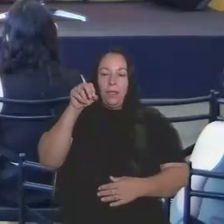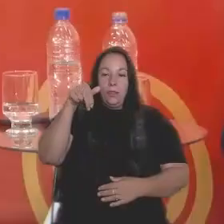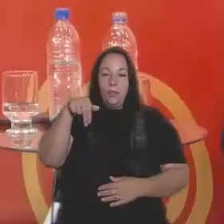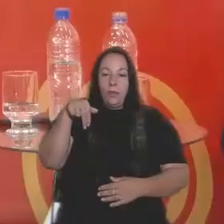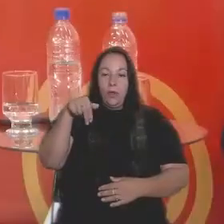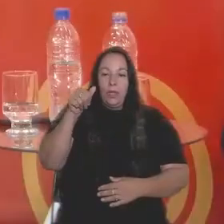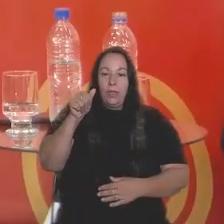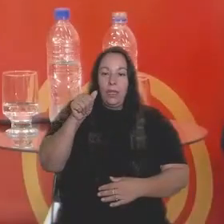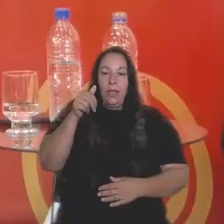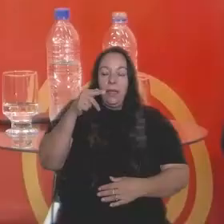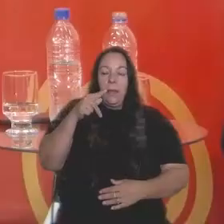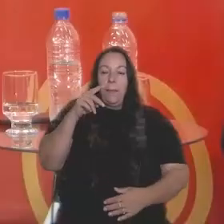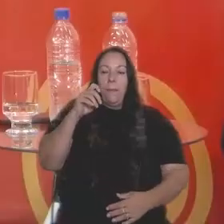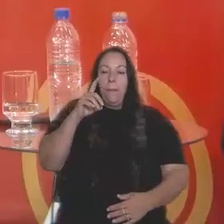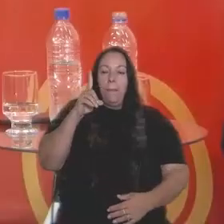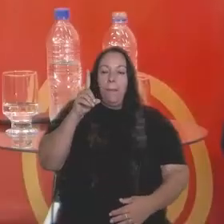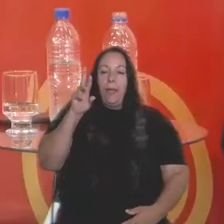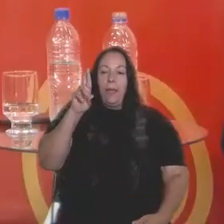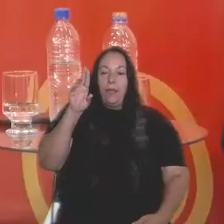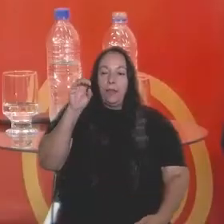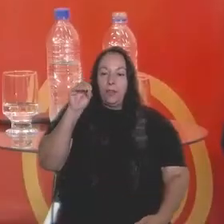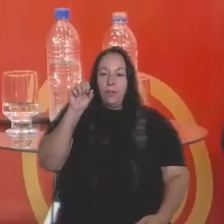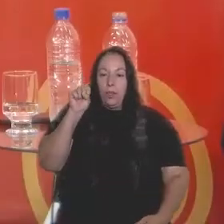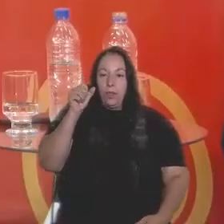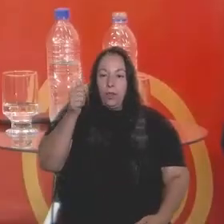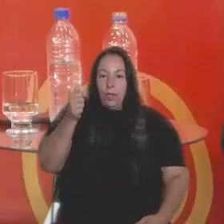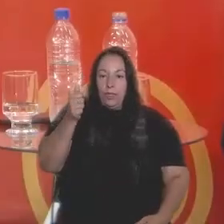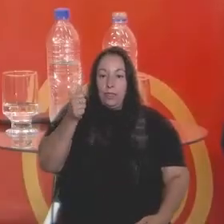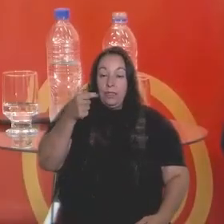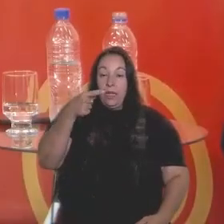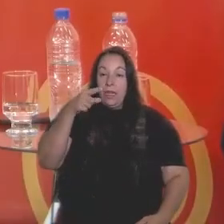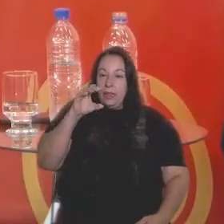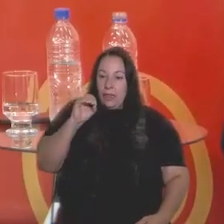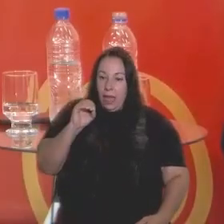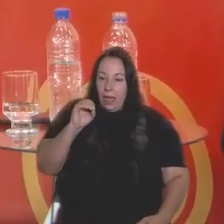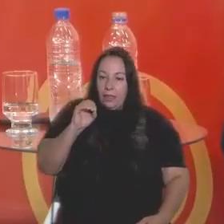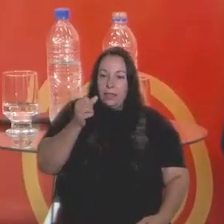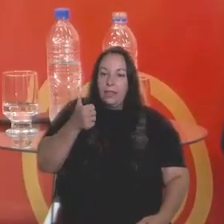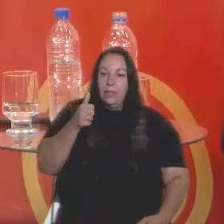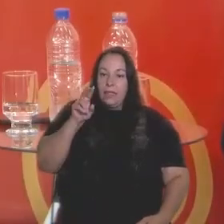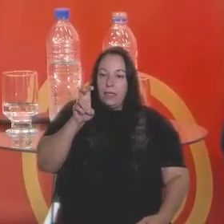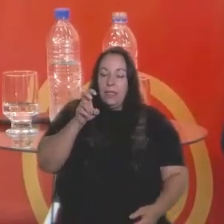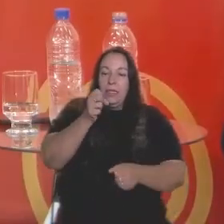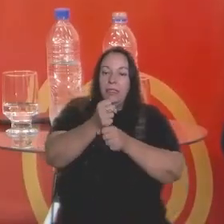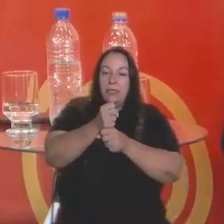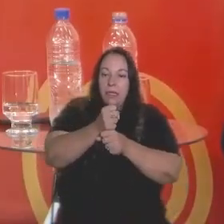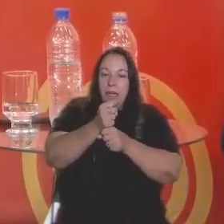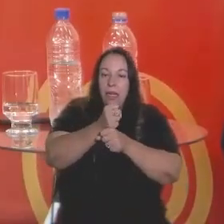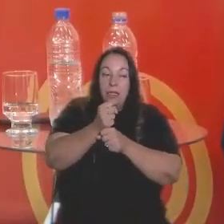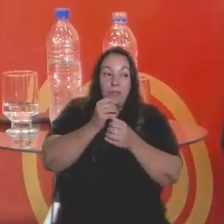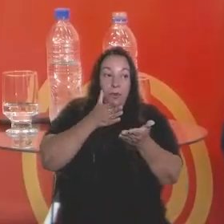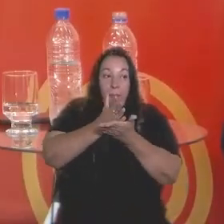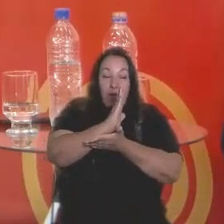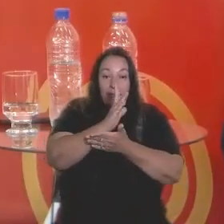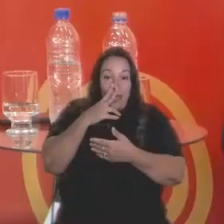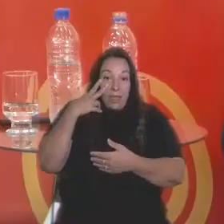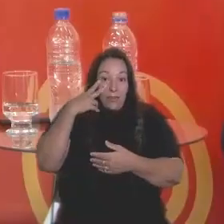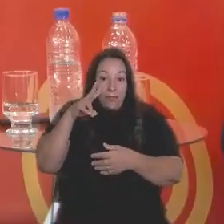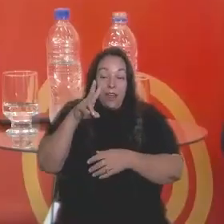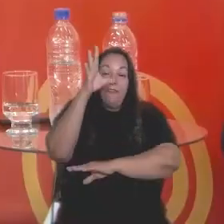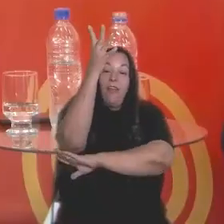contando, César, vai ser muito emocionante que daqui 10, 15 anos, essas crianças que plantaram aqui vão passar aqui e ver a